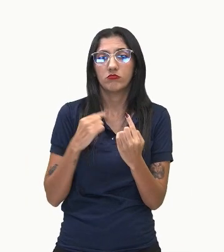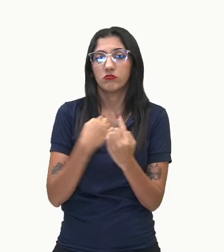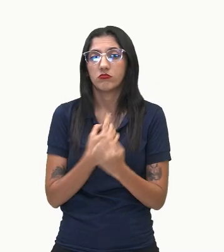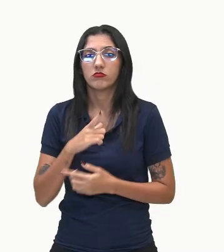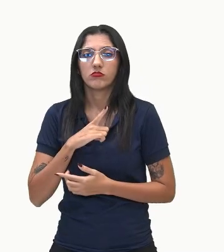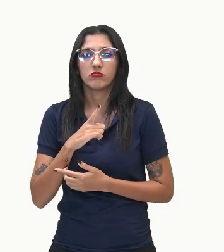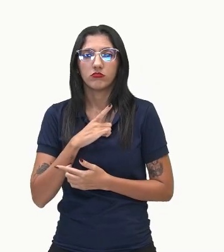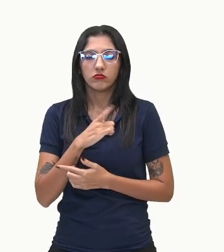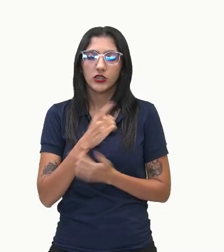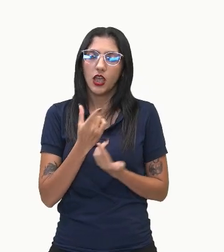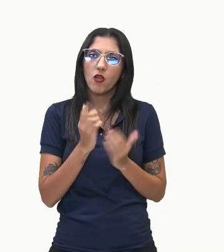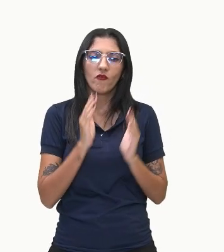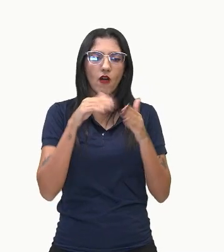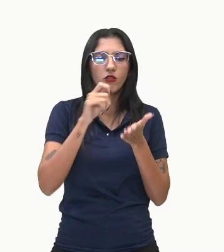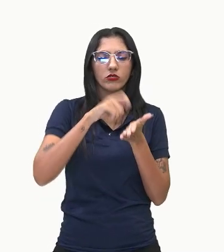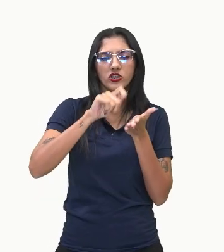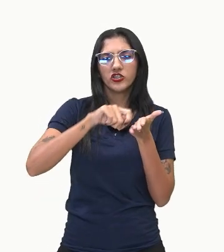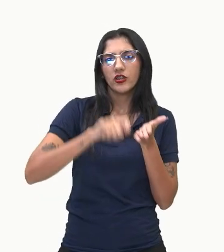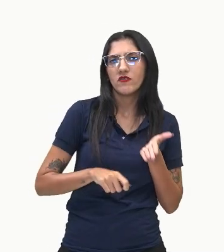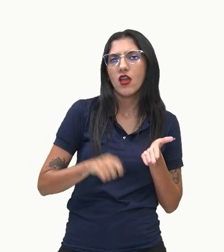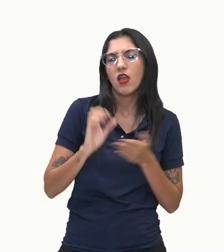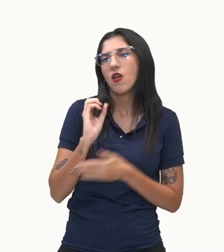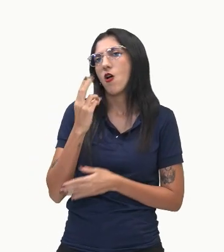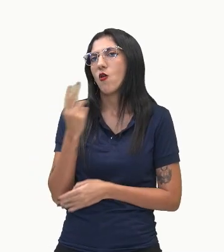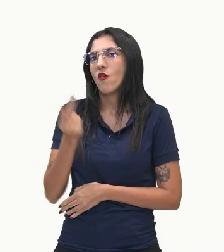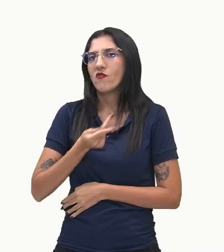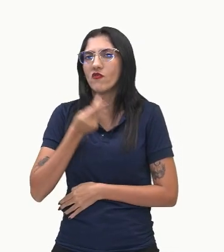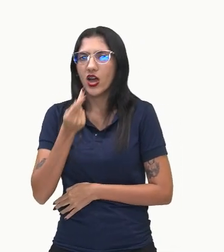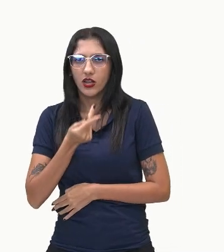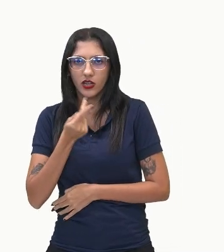intencionalidade ao escrever ou ao falar,